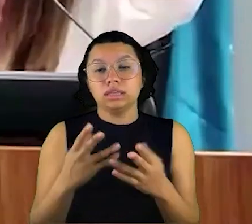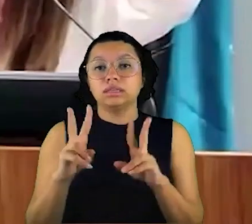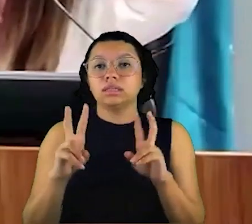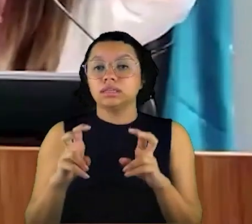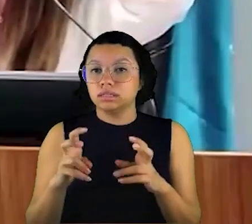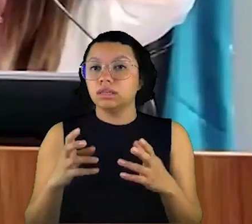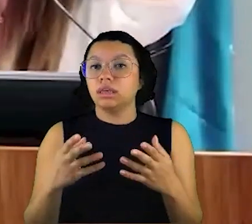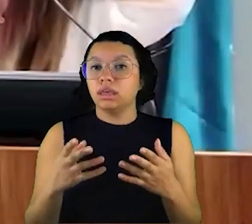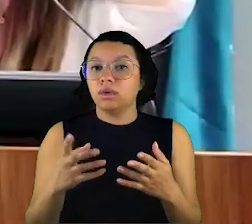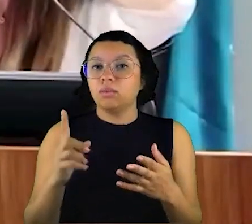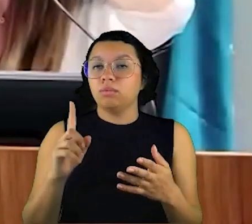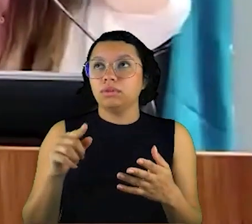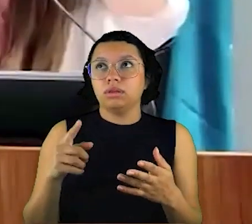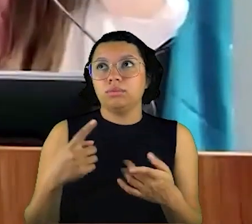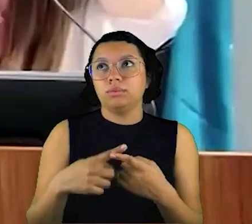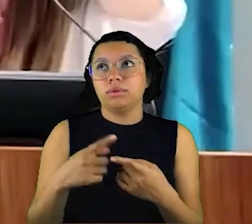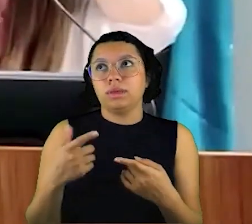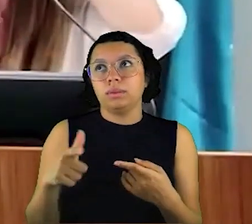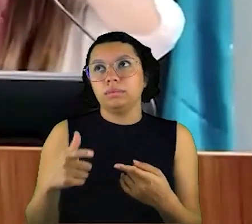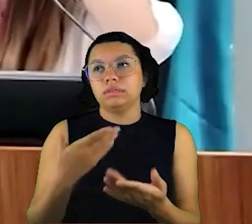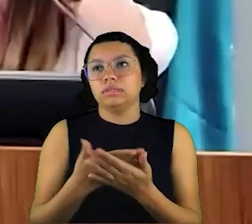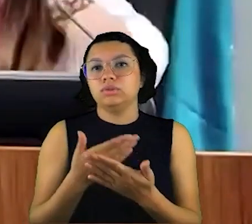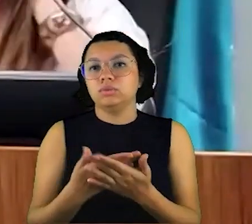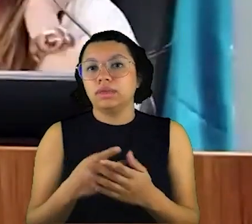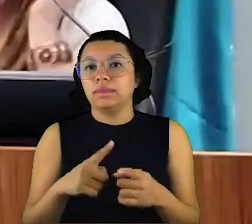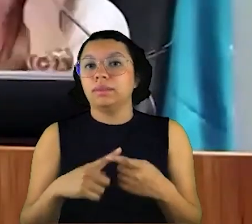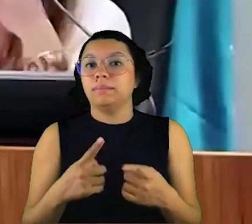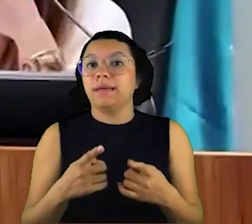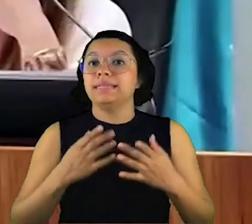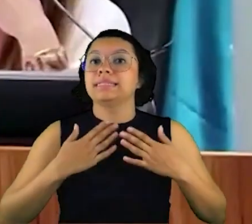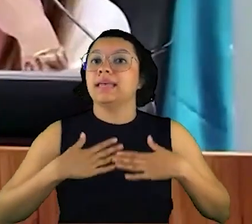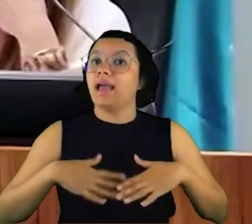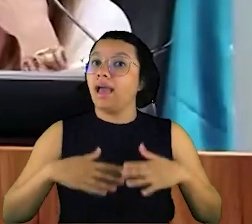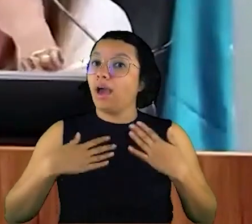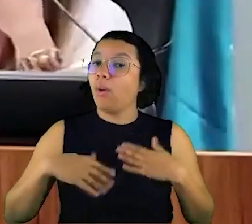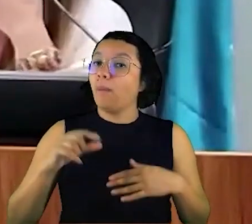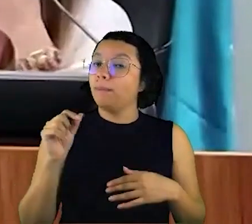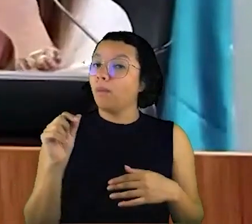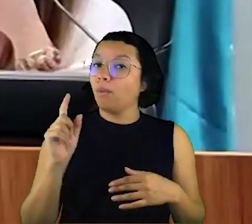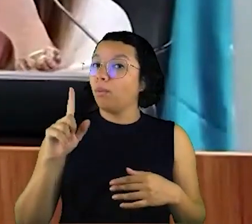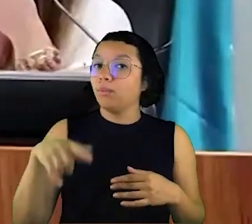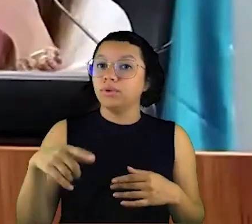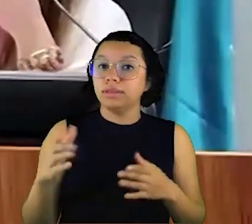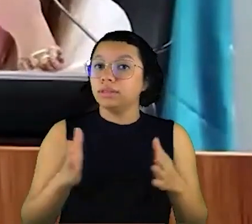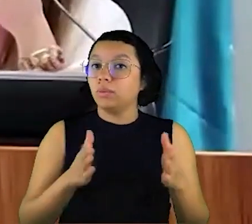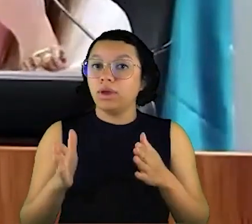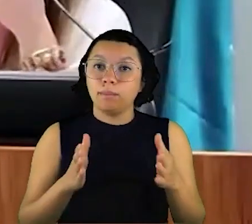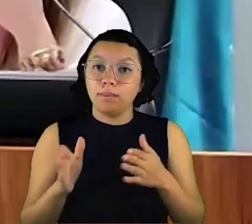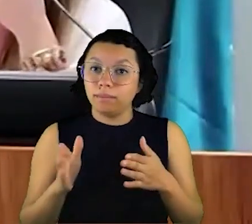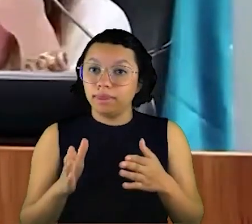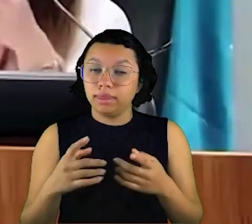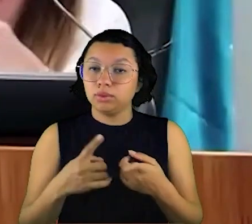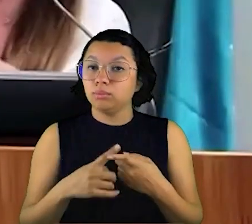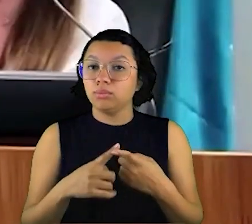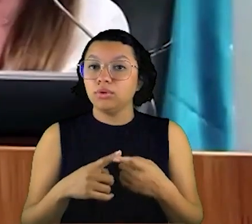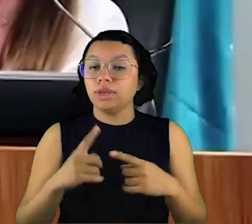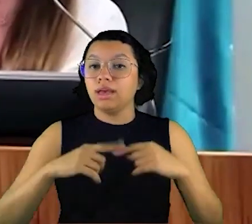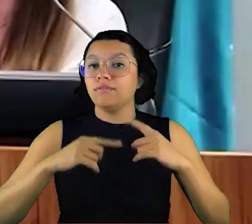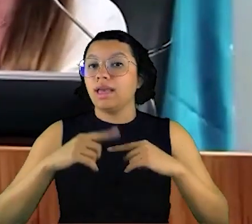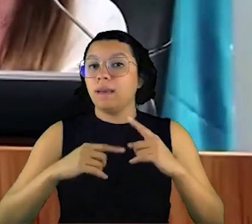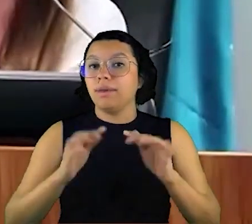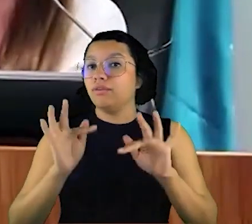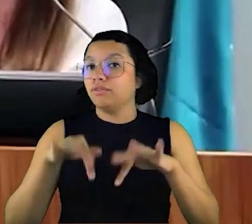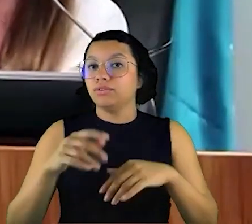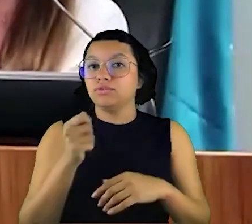que ser estudada, mas que se contenham um pouco, né? Porque não é um momento, porque a ferramenta não foi